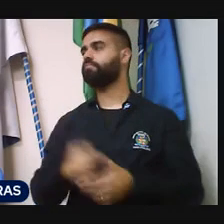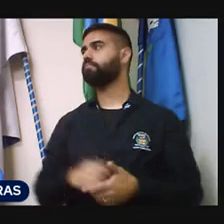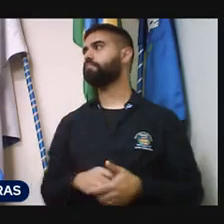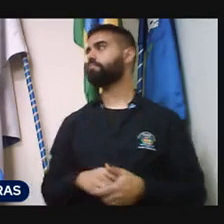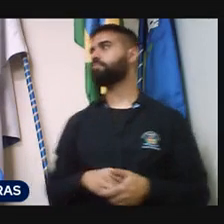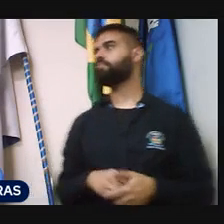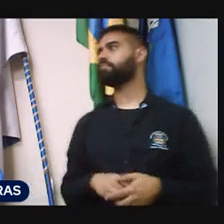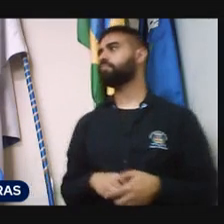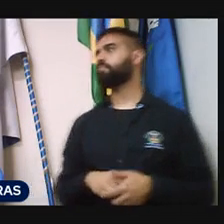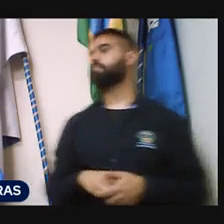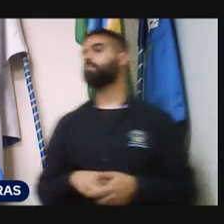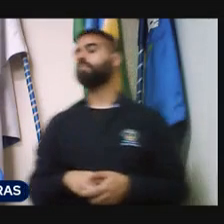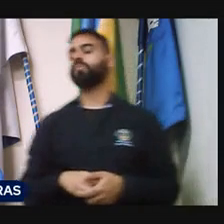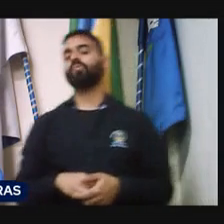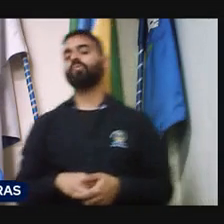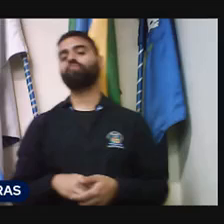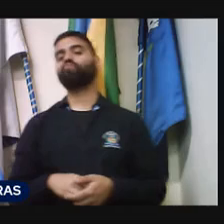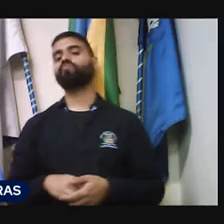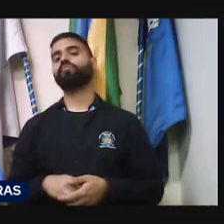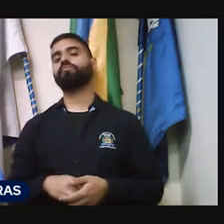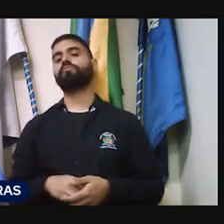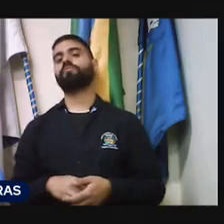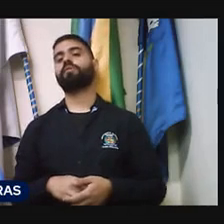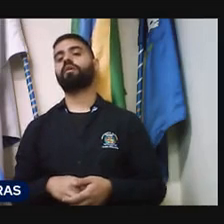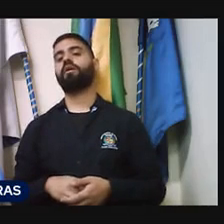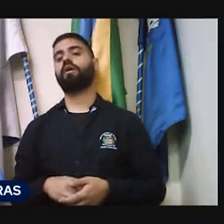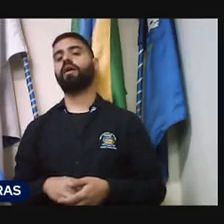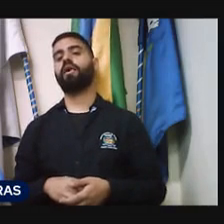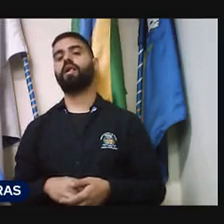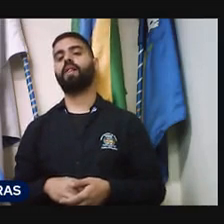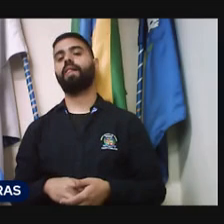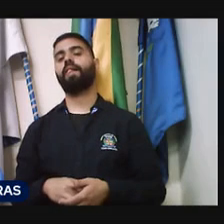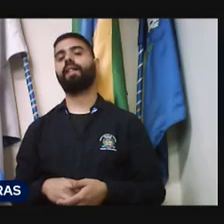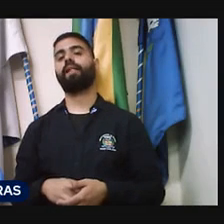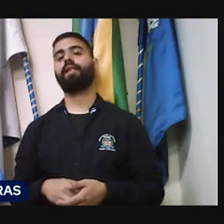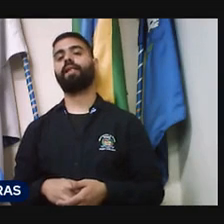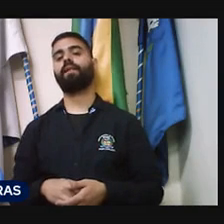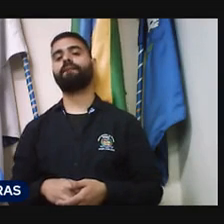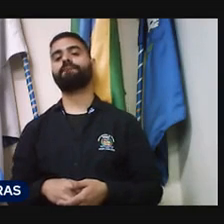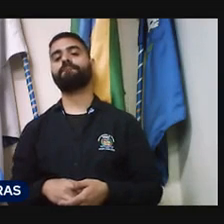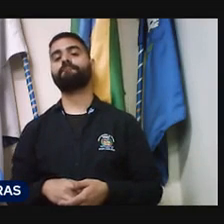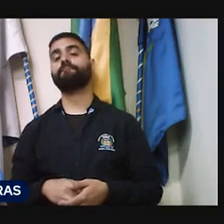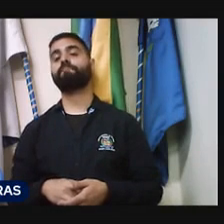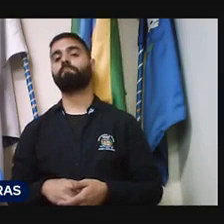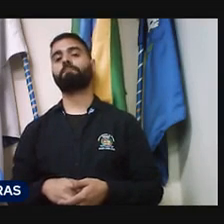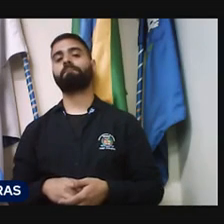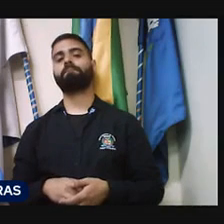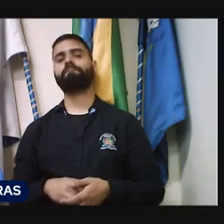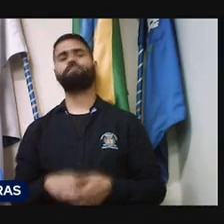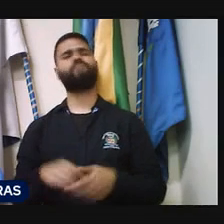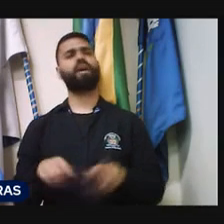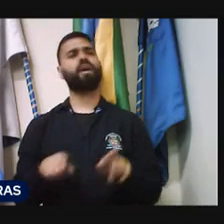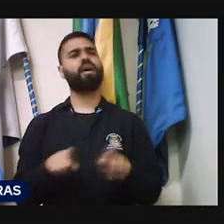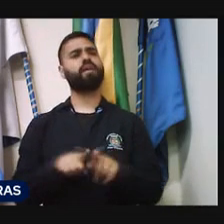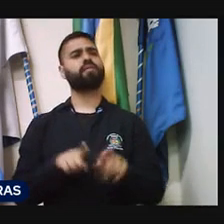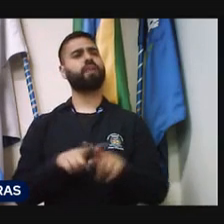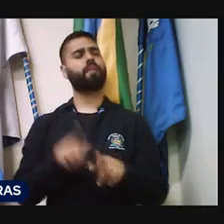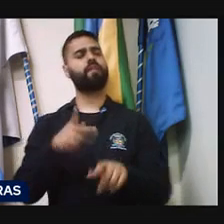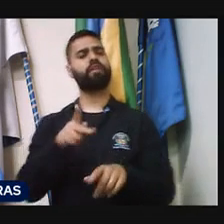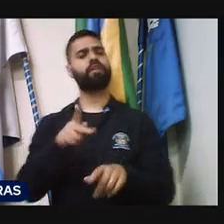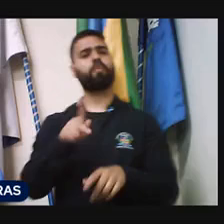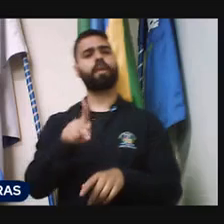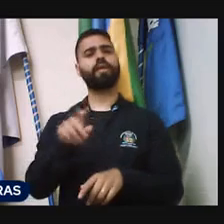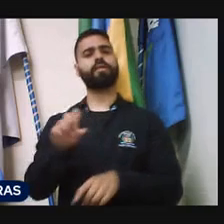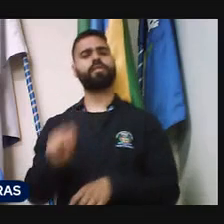uma outra situação que eu tenho visto falaram comigo mas teve presente no meu consultório a respeito do pronto-socorro